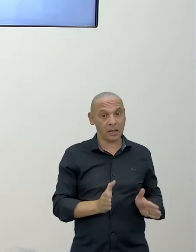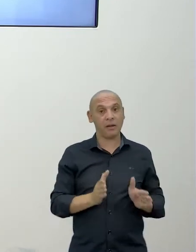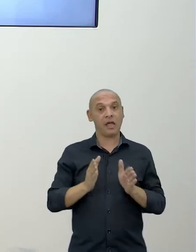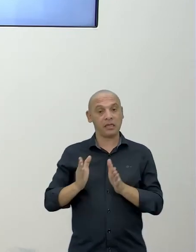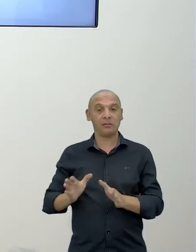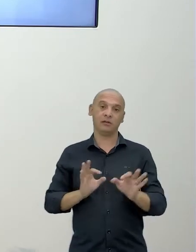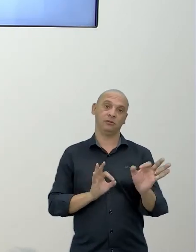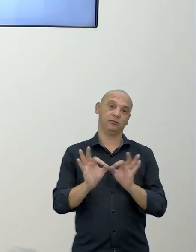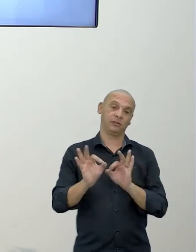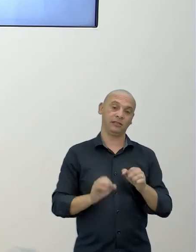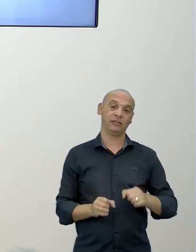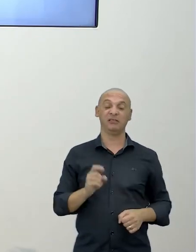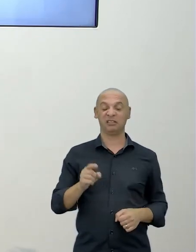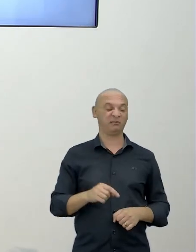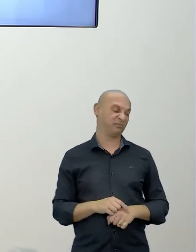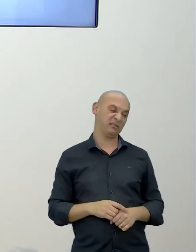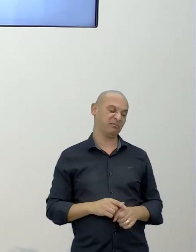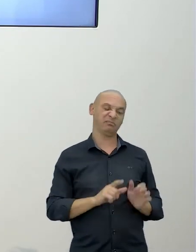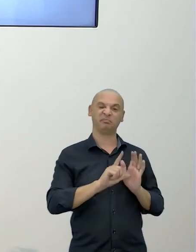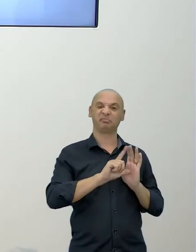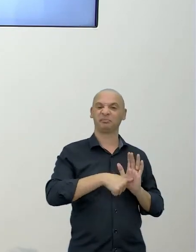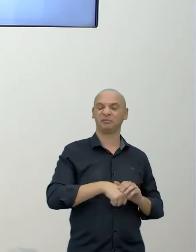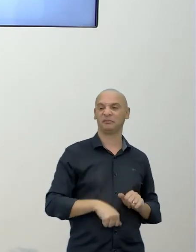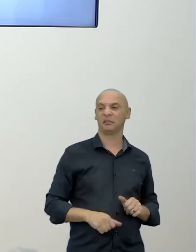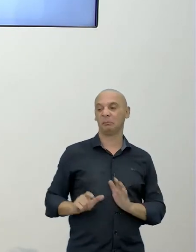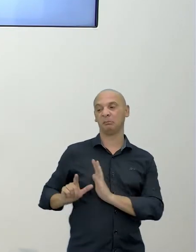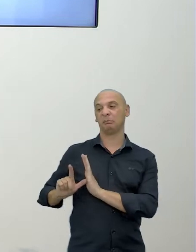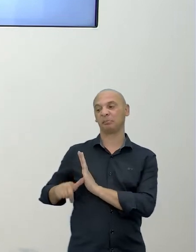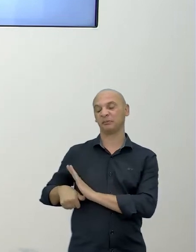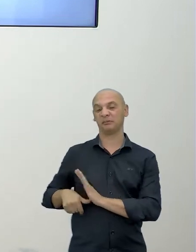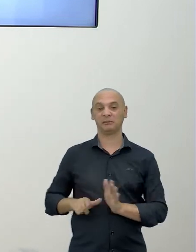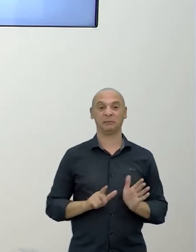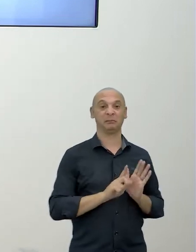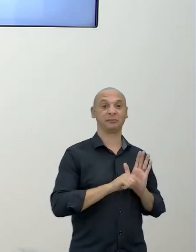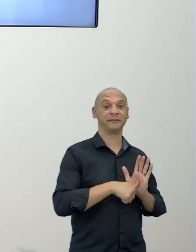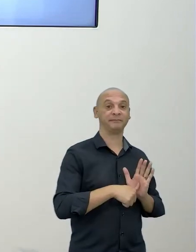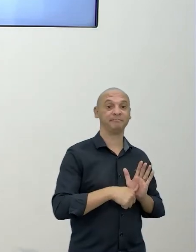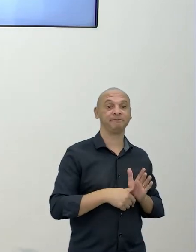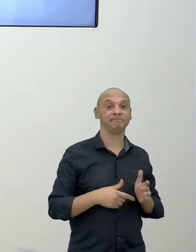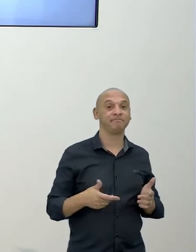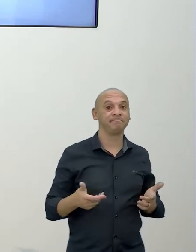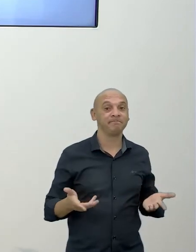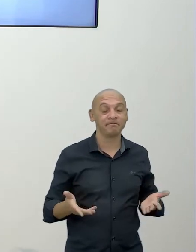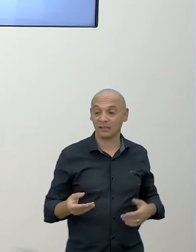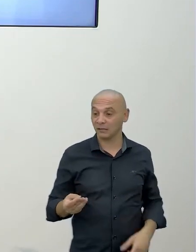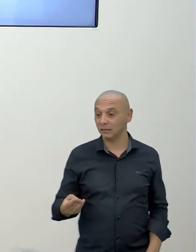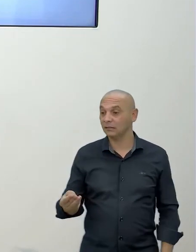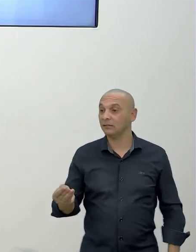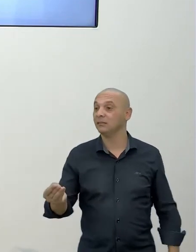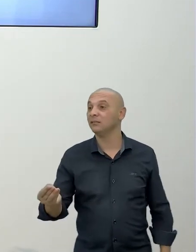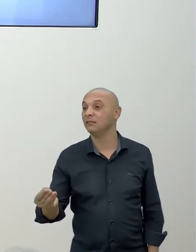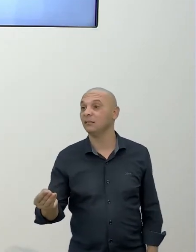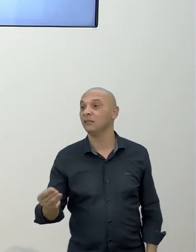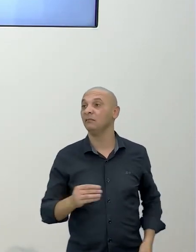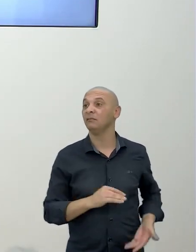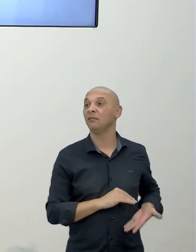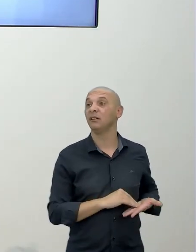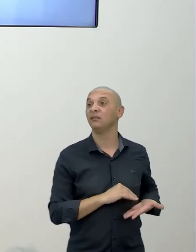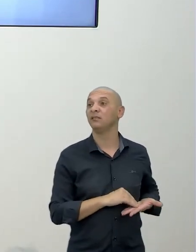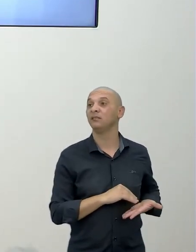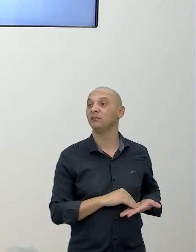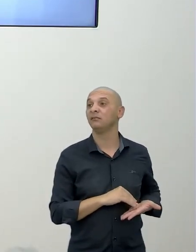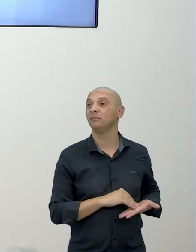para entregar, você precisa saber quanto tempo você vai demorar em cada etapa. Porque quanto mais você adia, ou se você não planeja muito